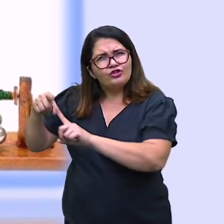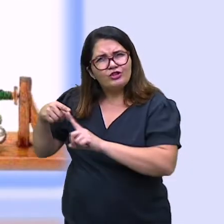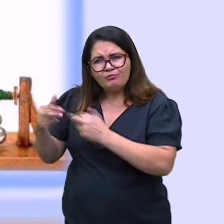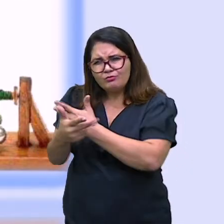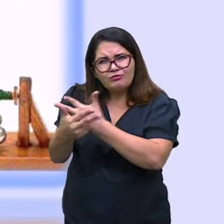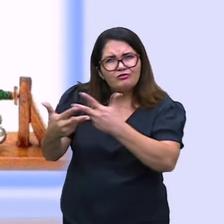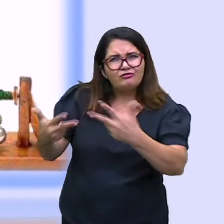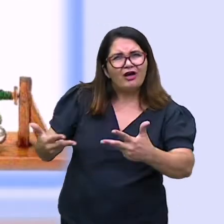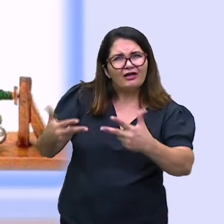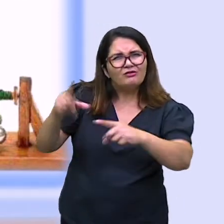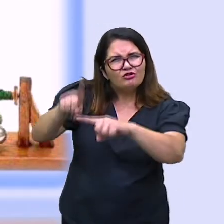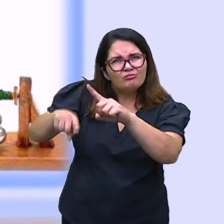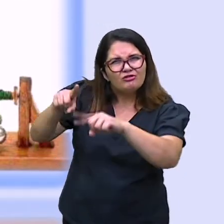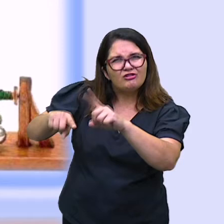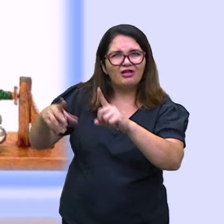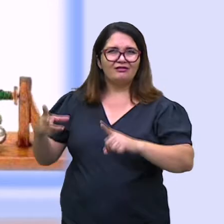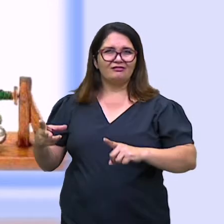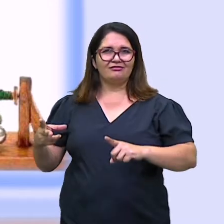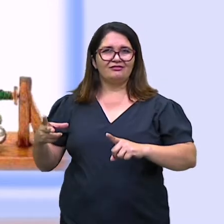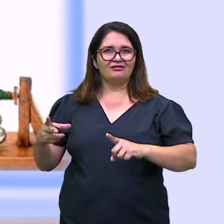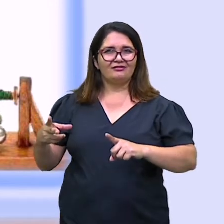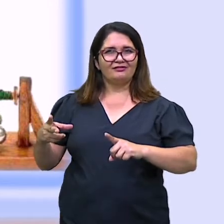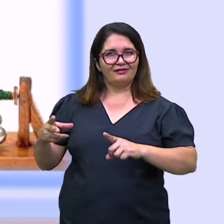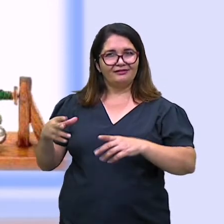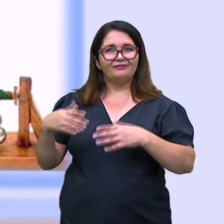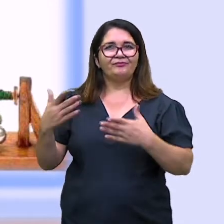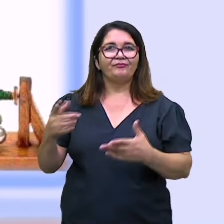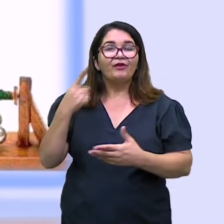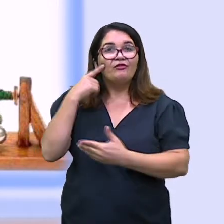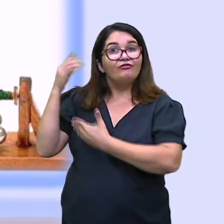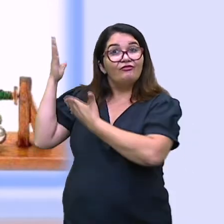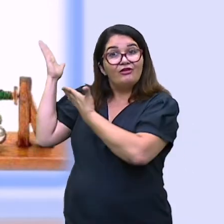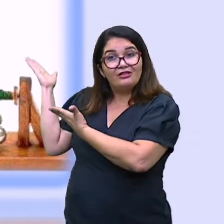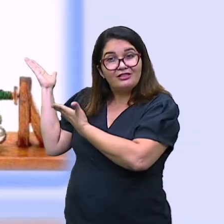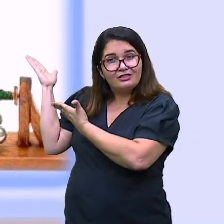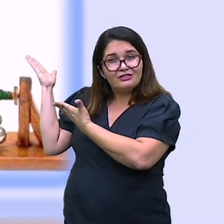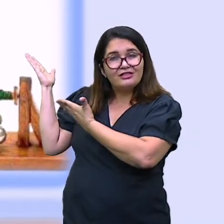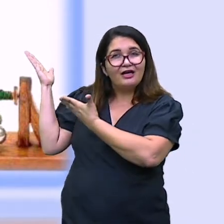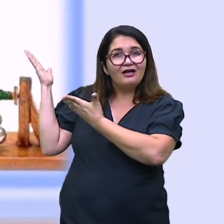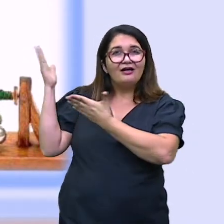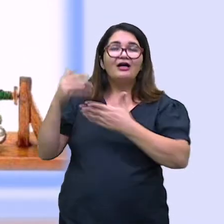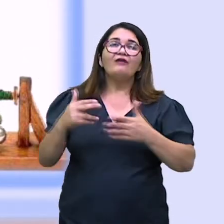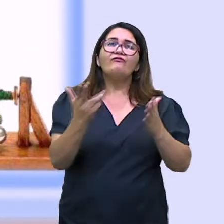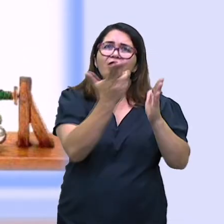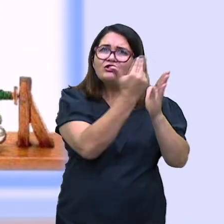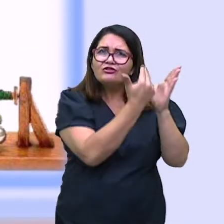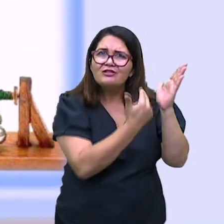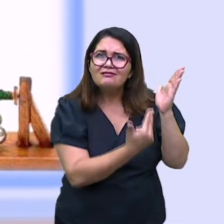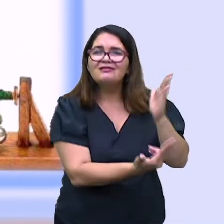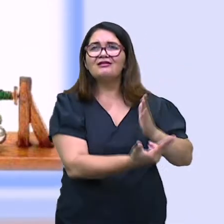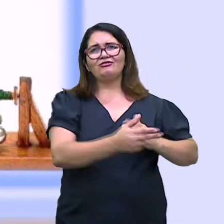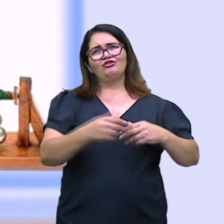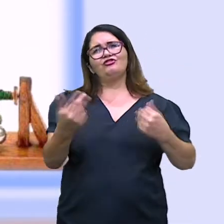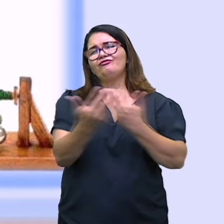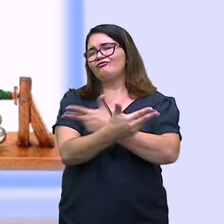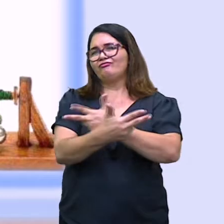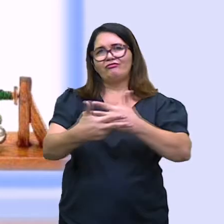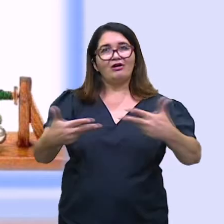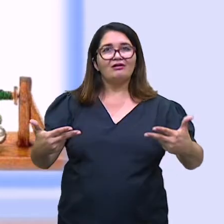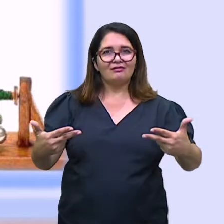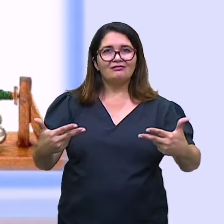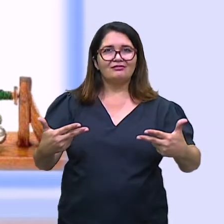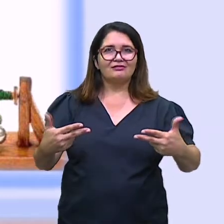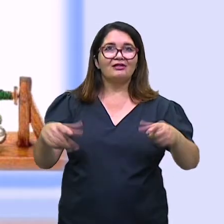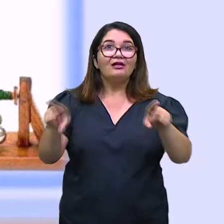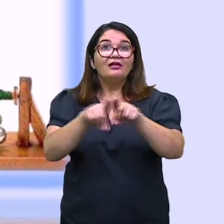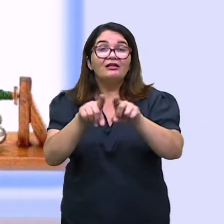Falamos das roldanas, das polias, do quanto eu ganho, né, do fazer o